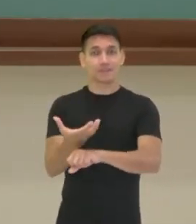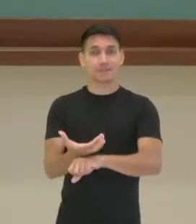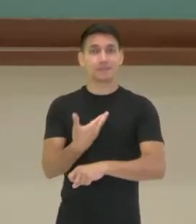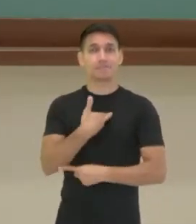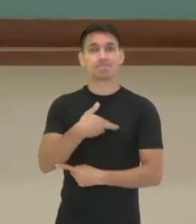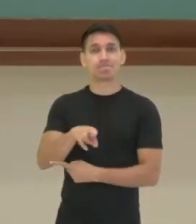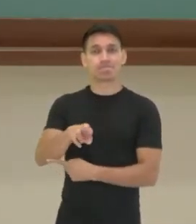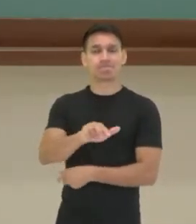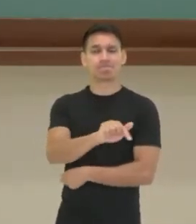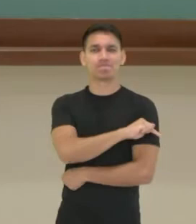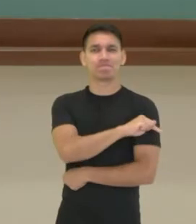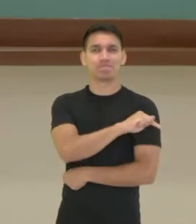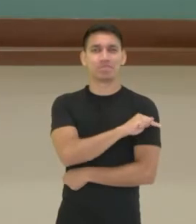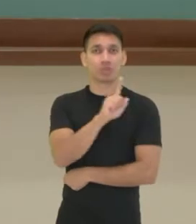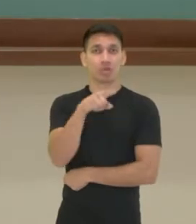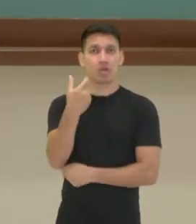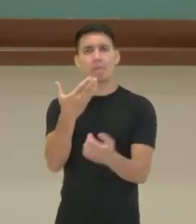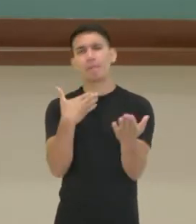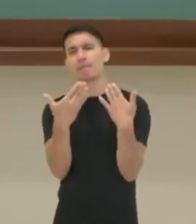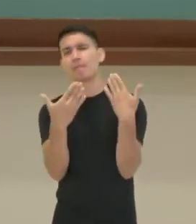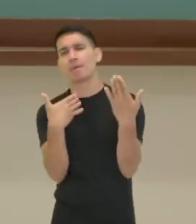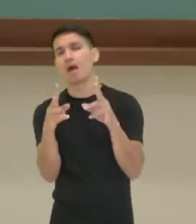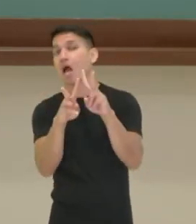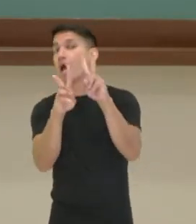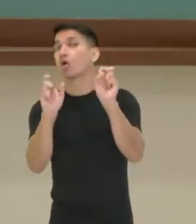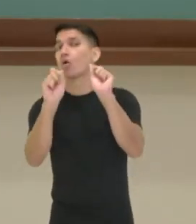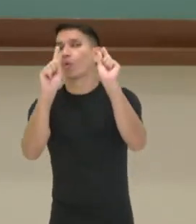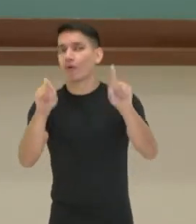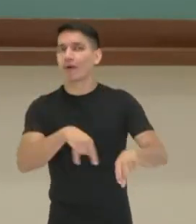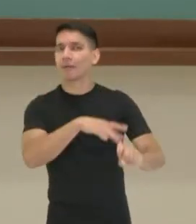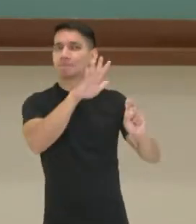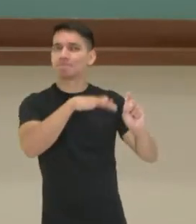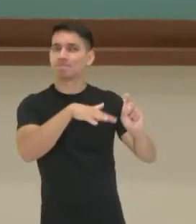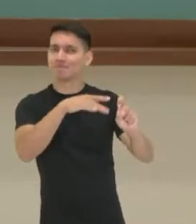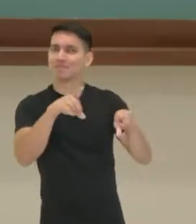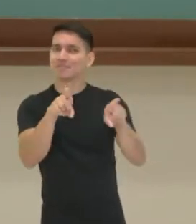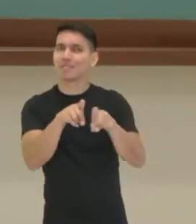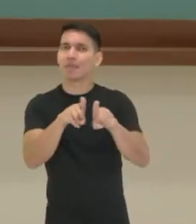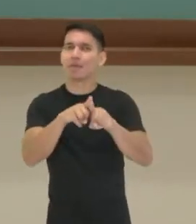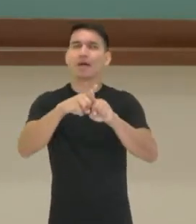religioso, 7º ano, e nós vamos conversar sobre mitologias e